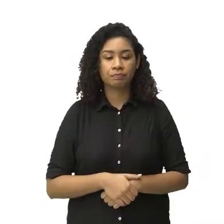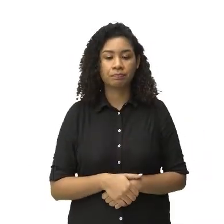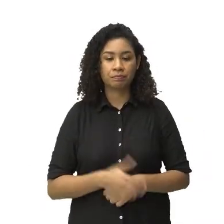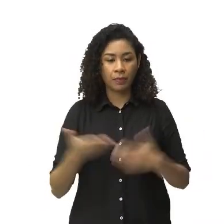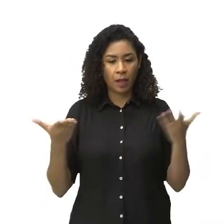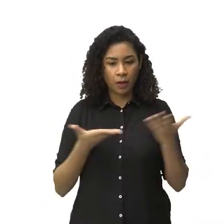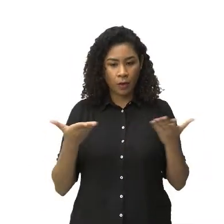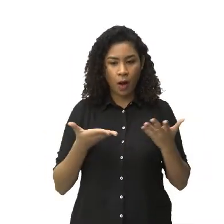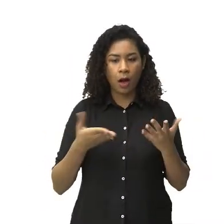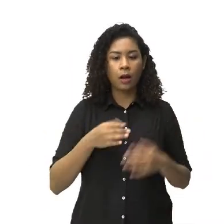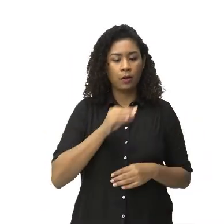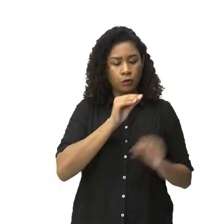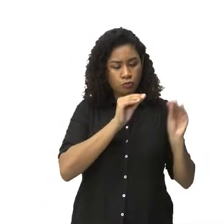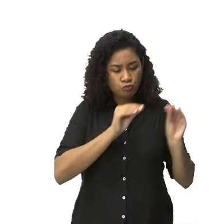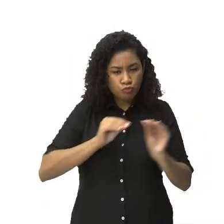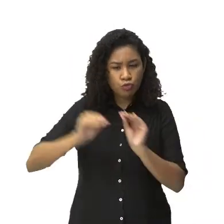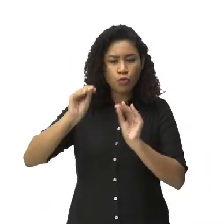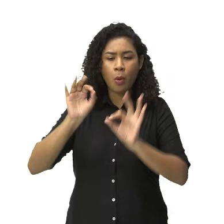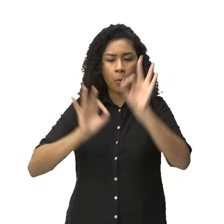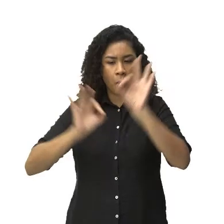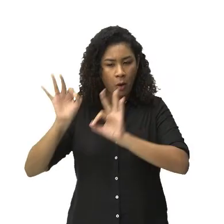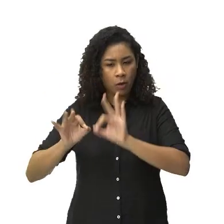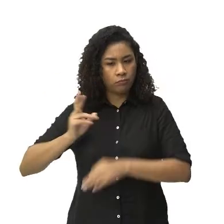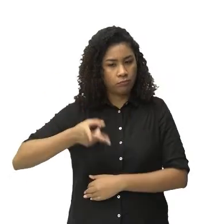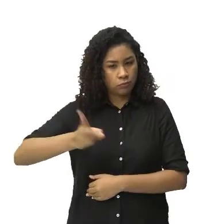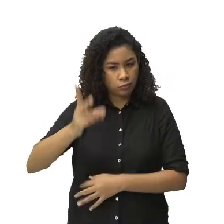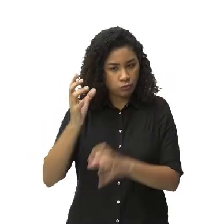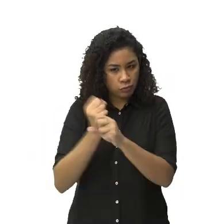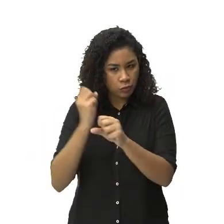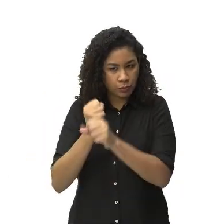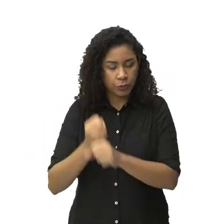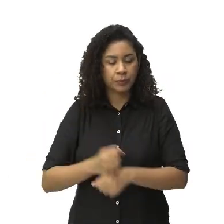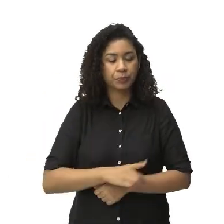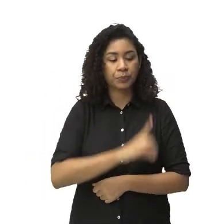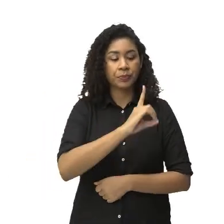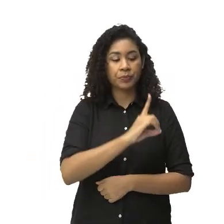cá. Então, a distância vai ser igual a...